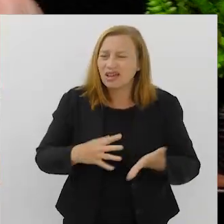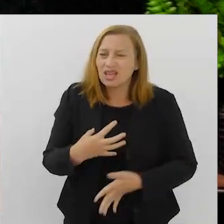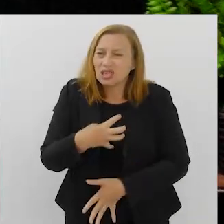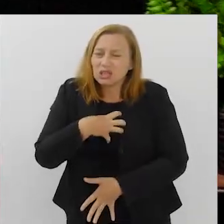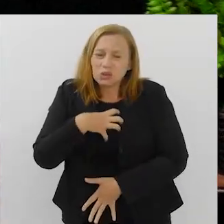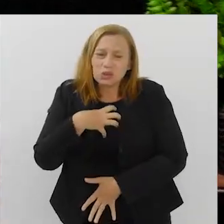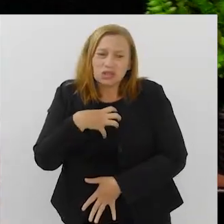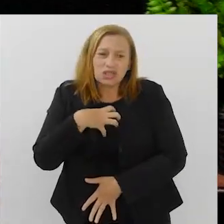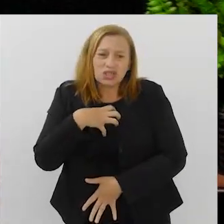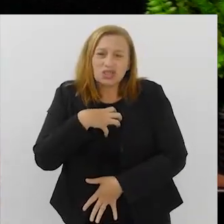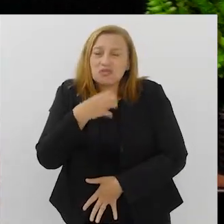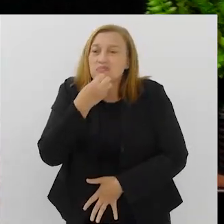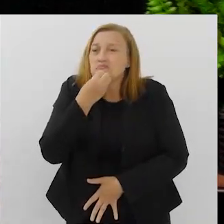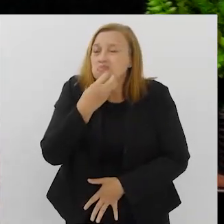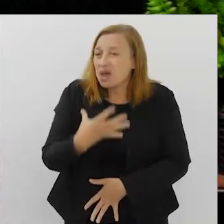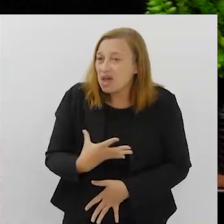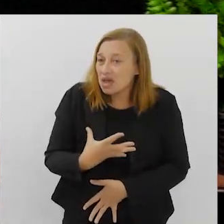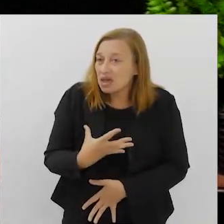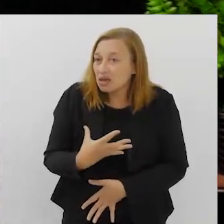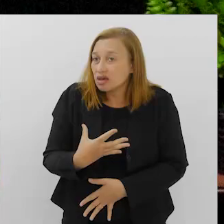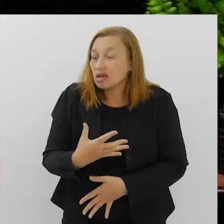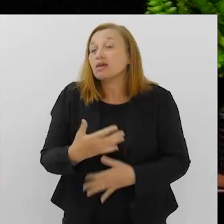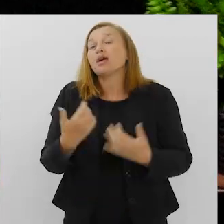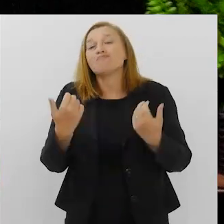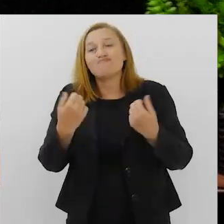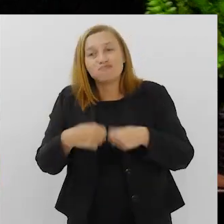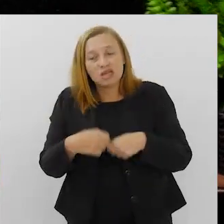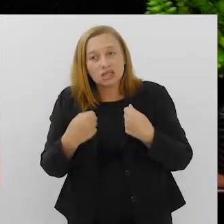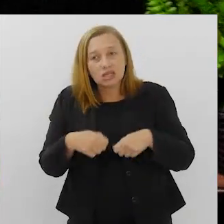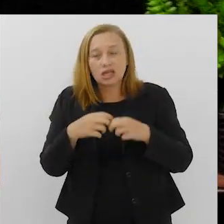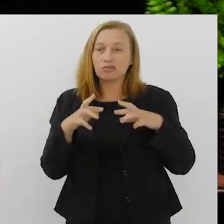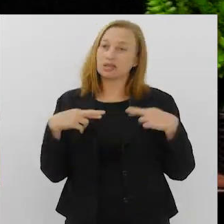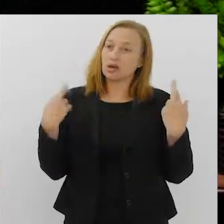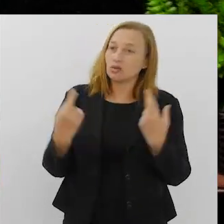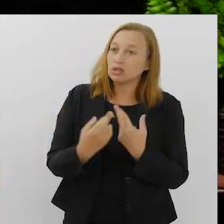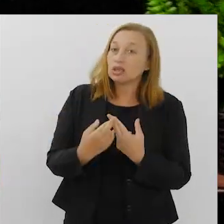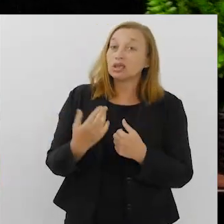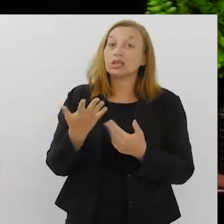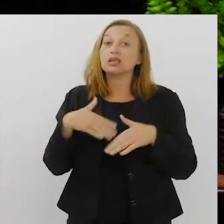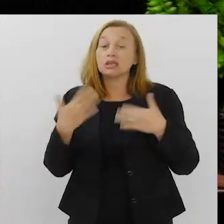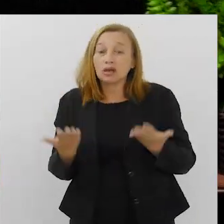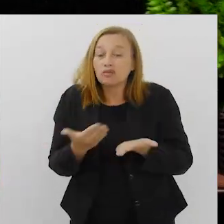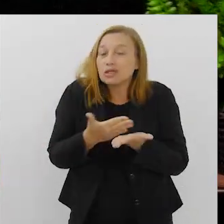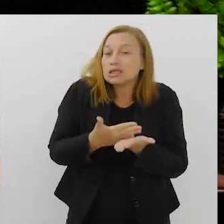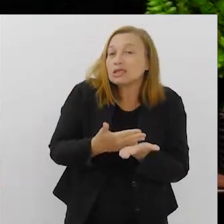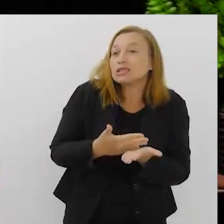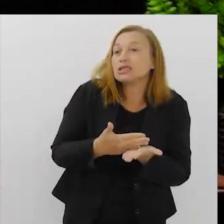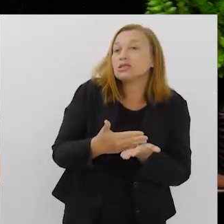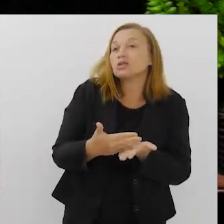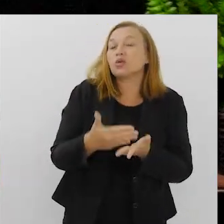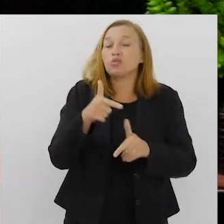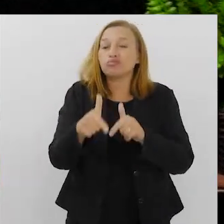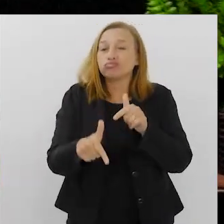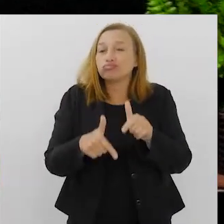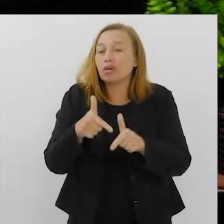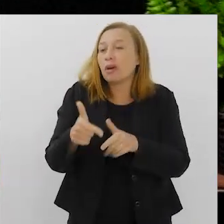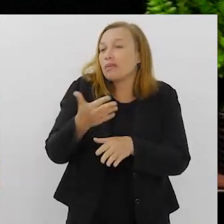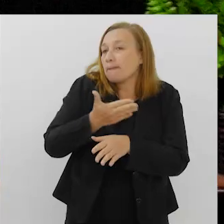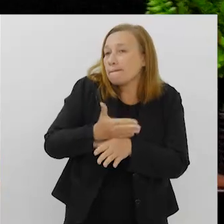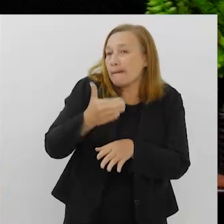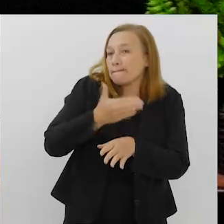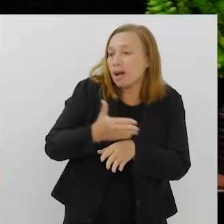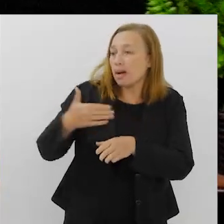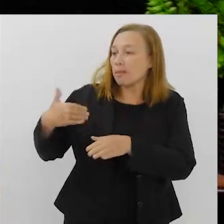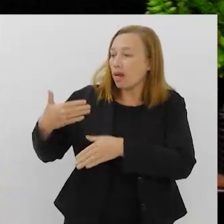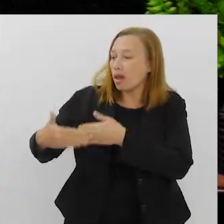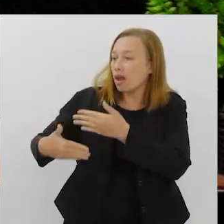de se sentir útil e funcional. Então eles precisavam se reunir. Então a gente foi iniciando, né, essa prática